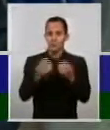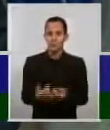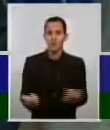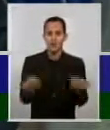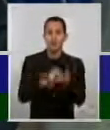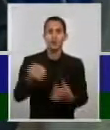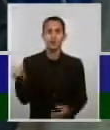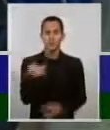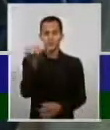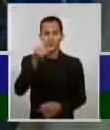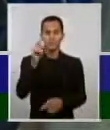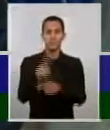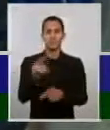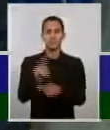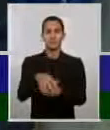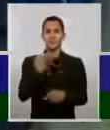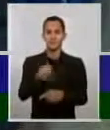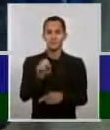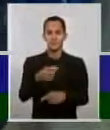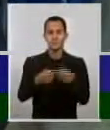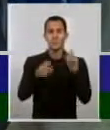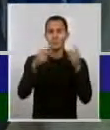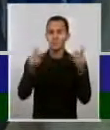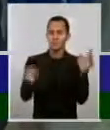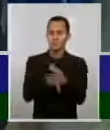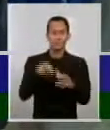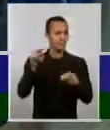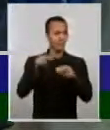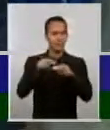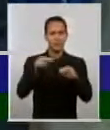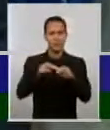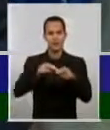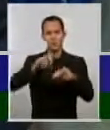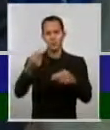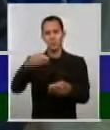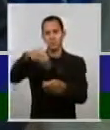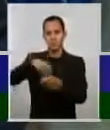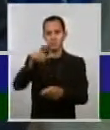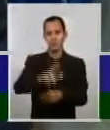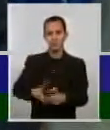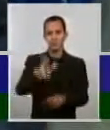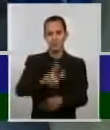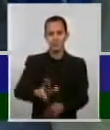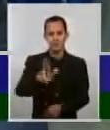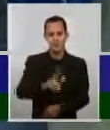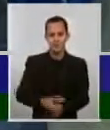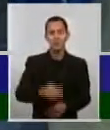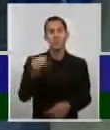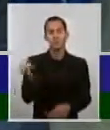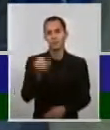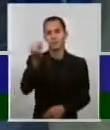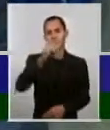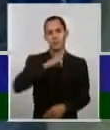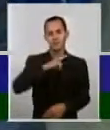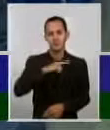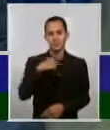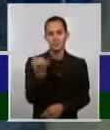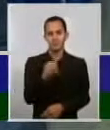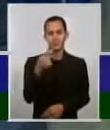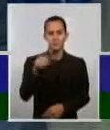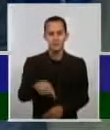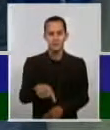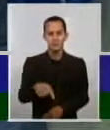importante preservar assim, que seja em Uberaba, que seja dentro de Uberlândia mesmo. Isso é muito importante para nós,